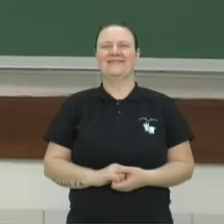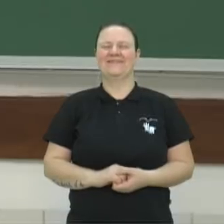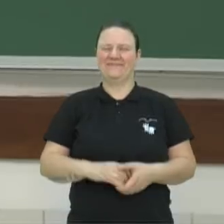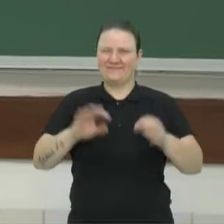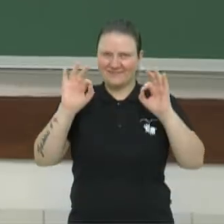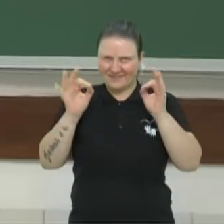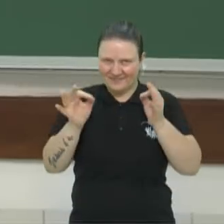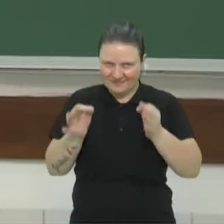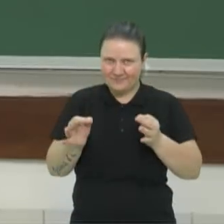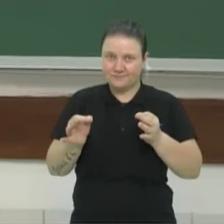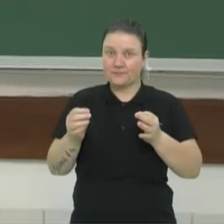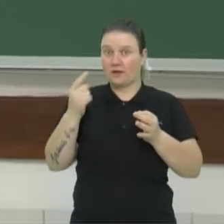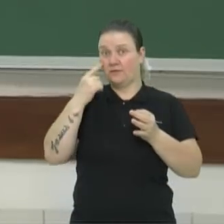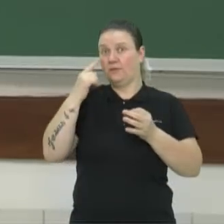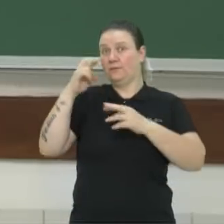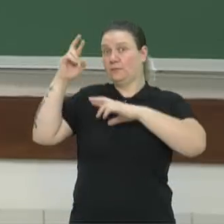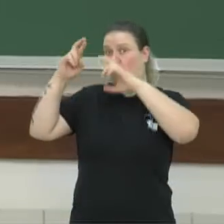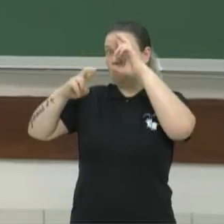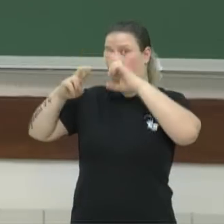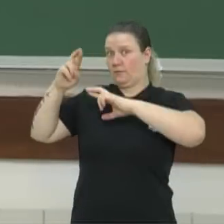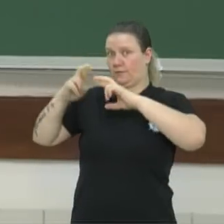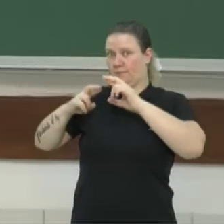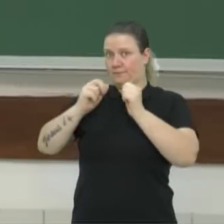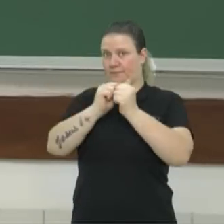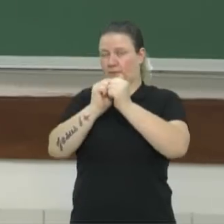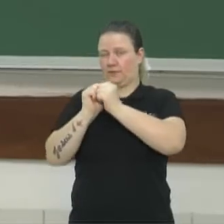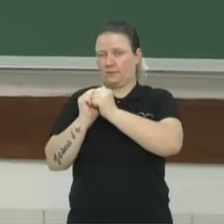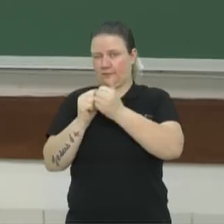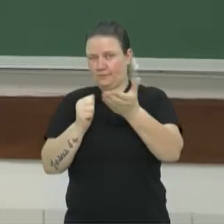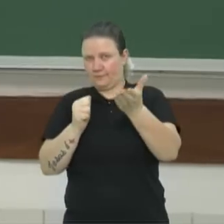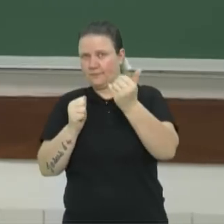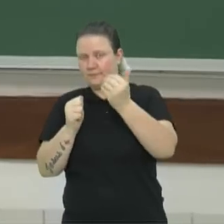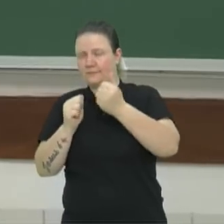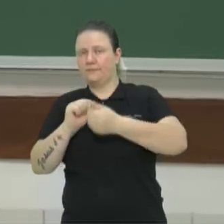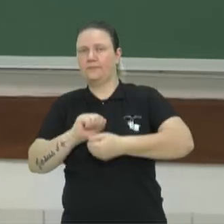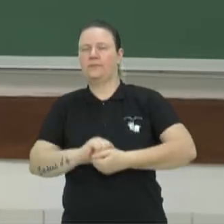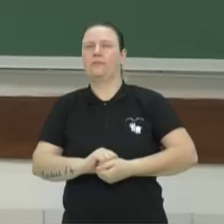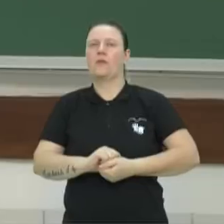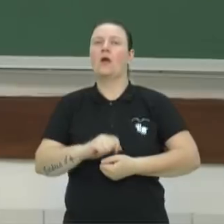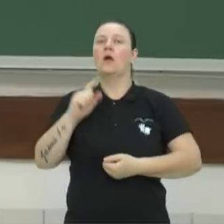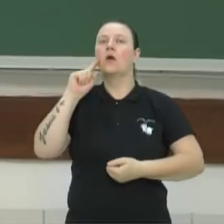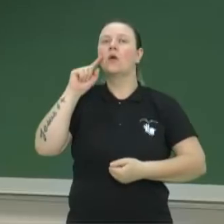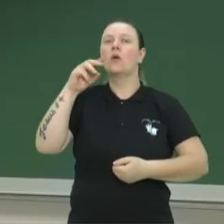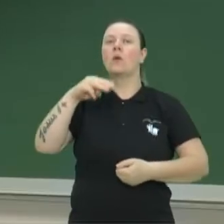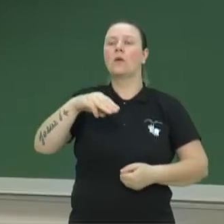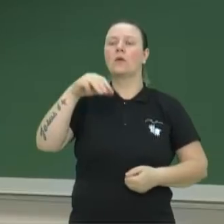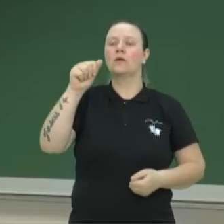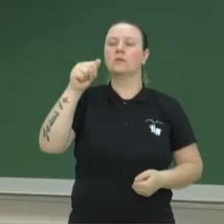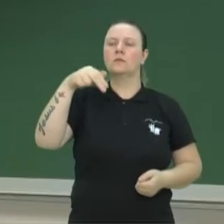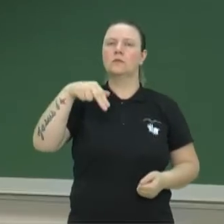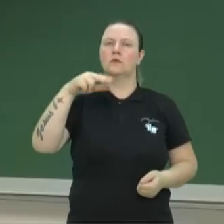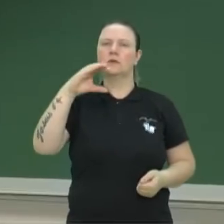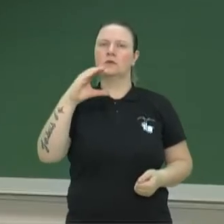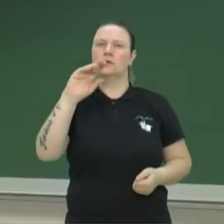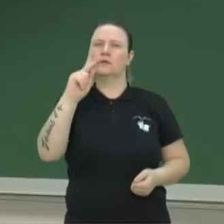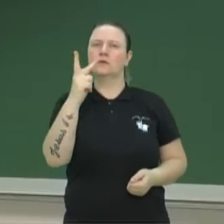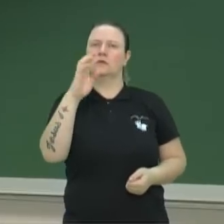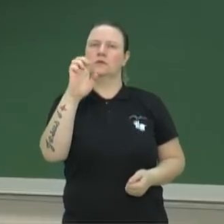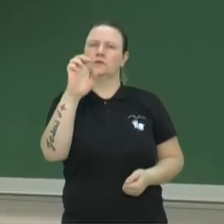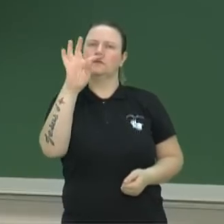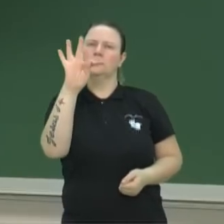Certo, pessoal, então vamos verificar aqui junto comigo, né? Então, esta manchete. Então, sabiam